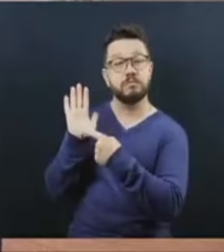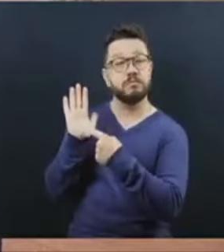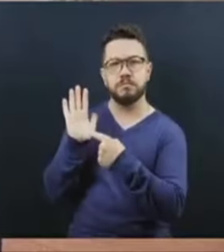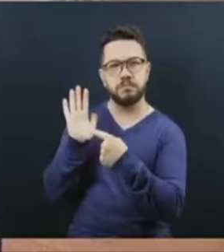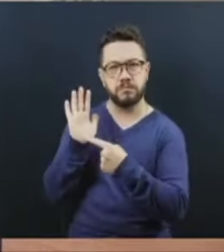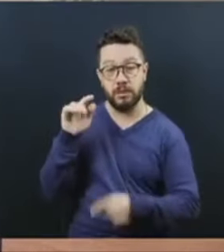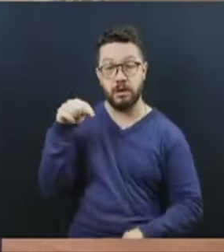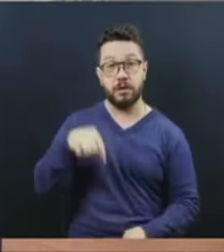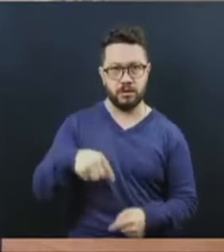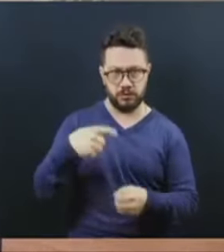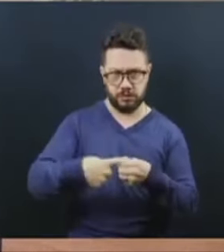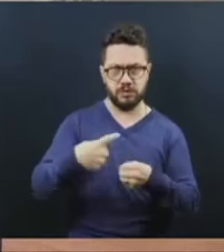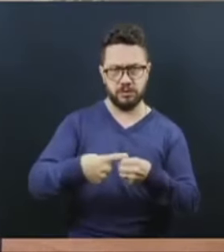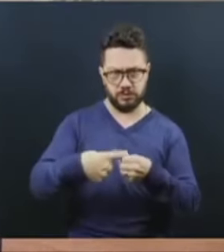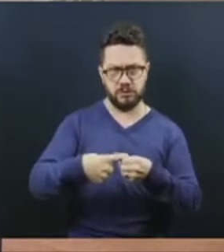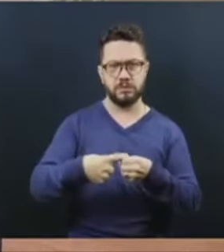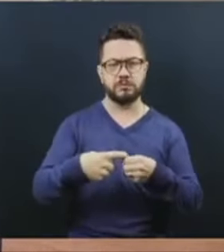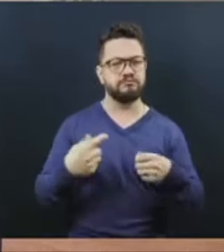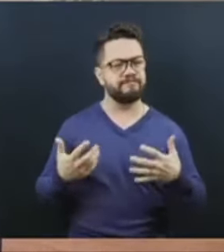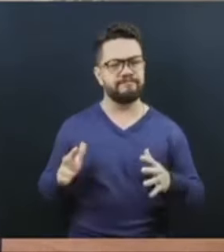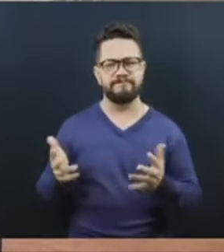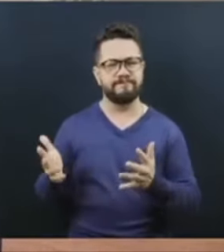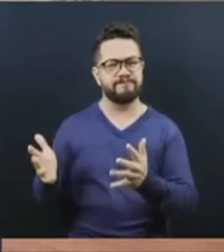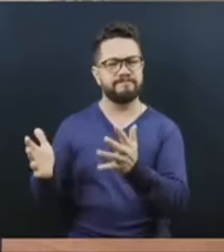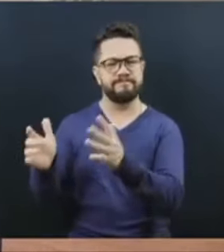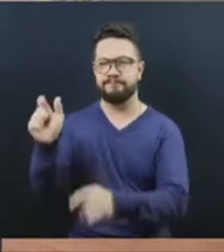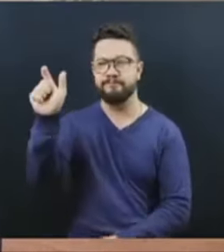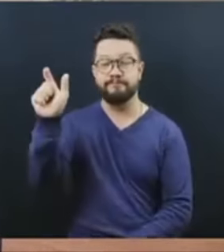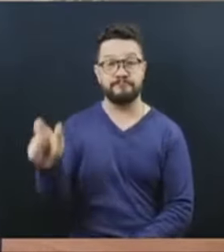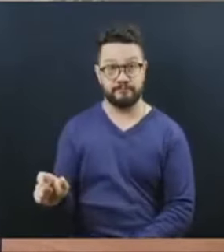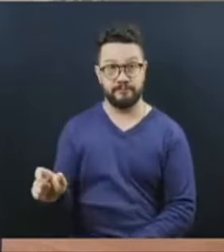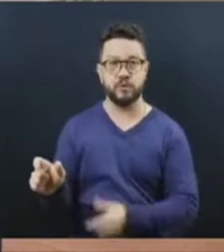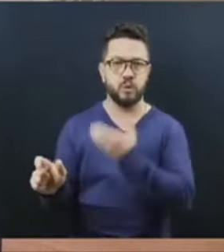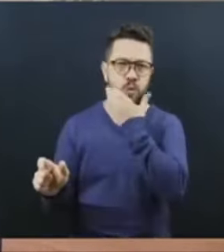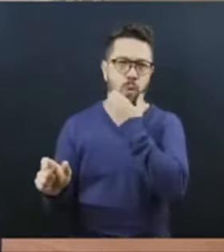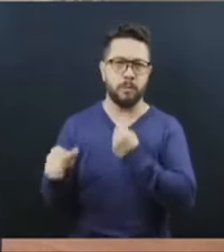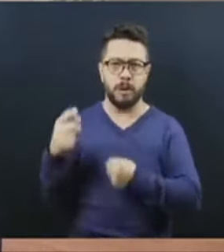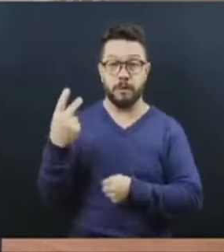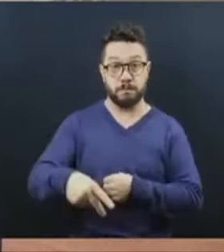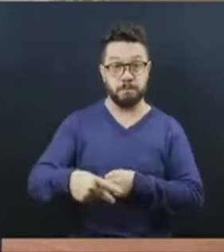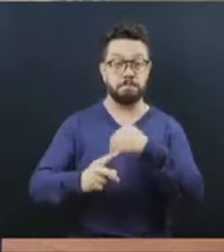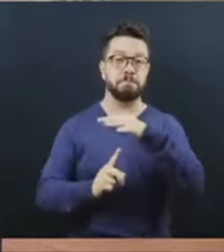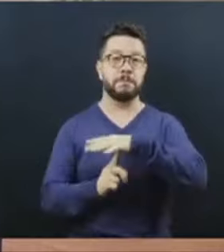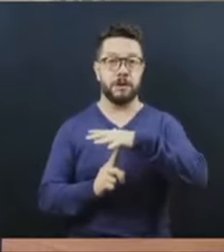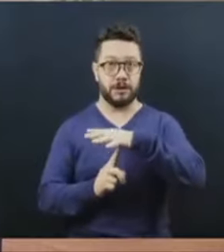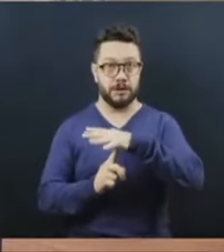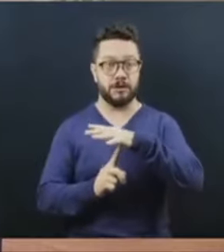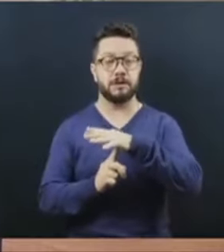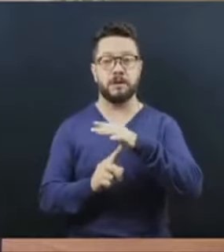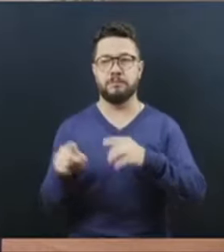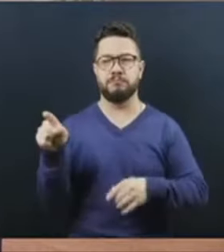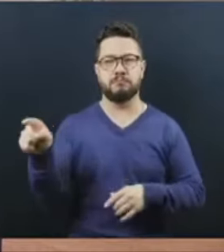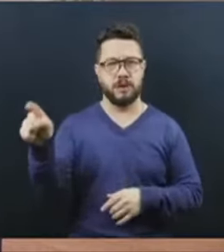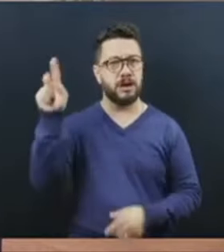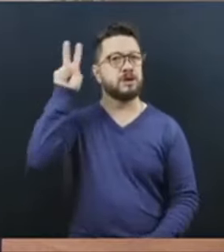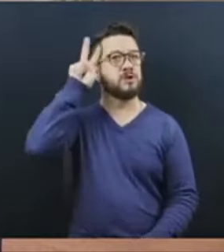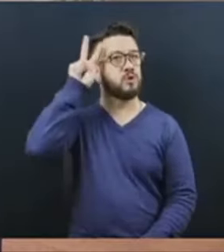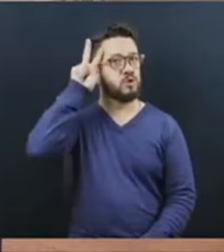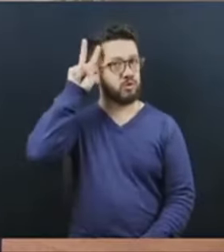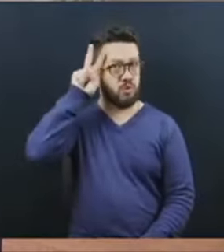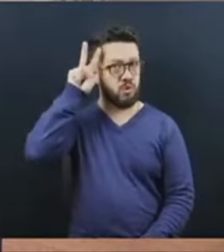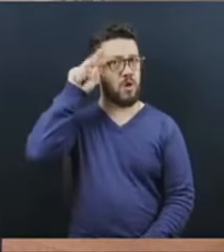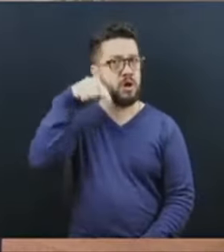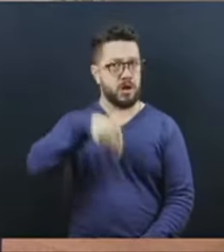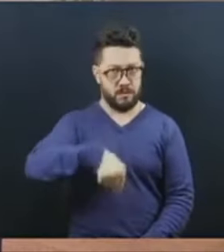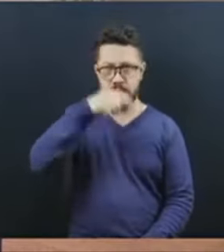grande paranaense que fez história, pastor Ezequias Barro, não só no Brasil, mas no exterior, que é